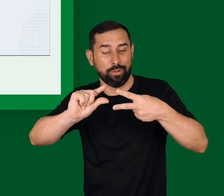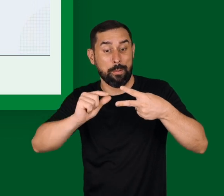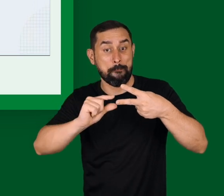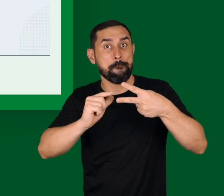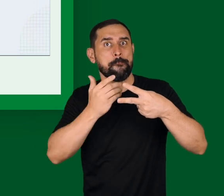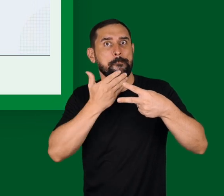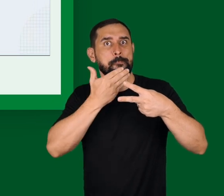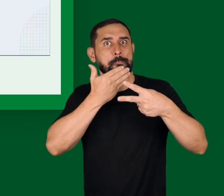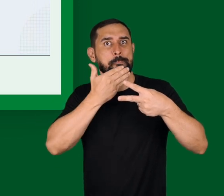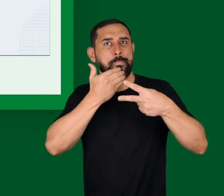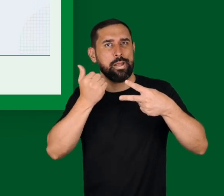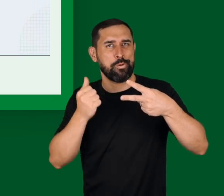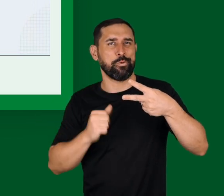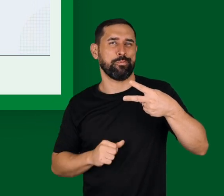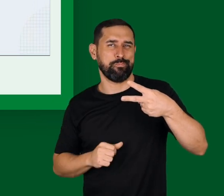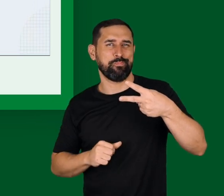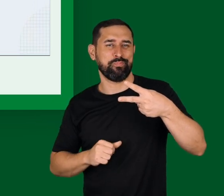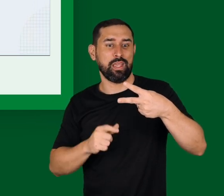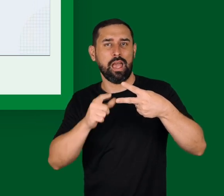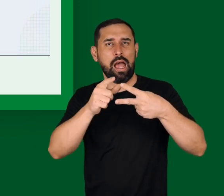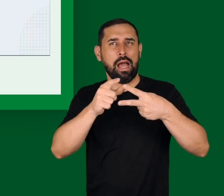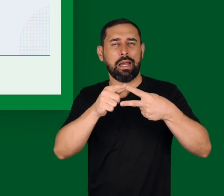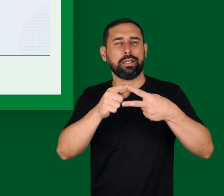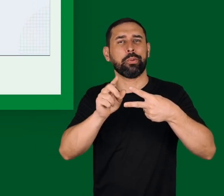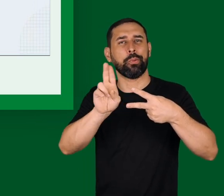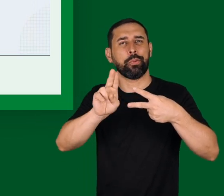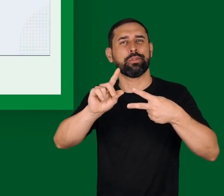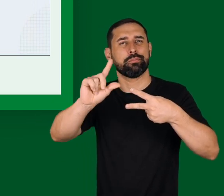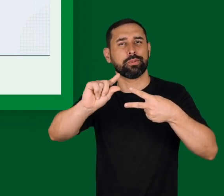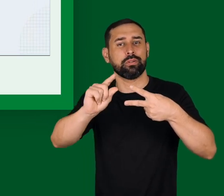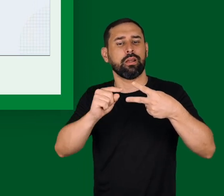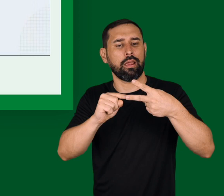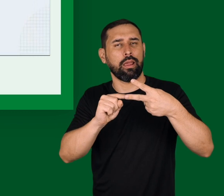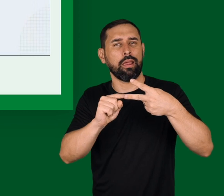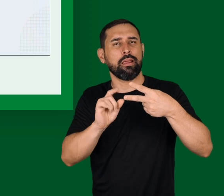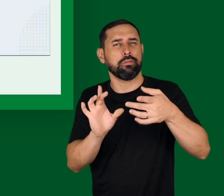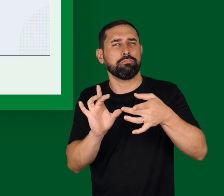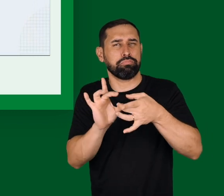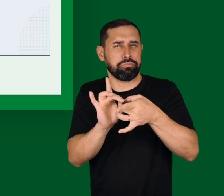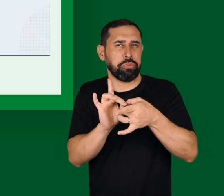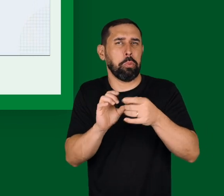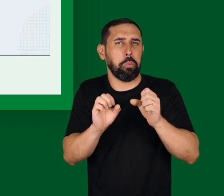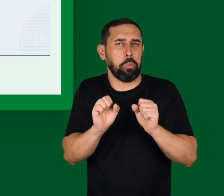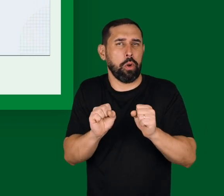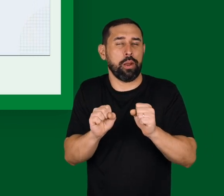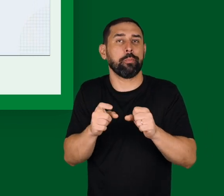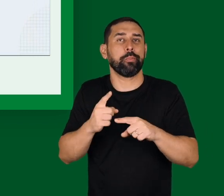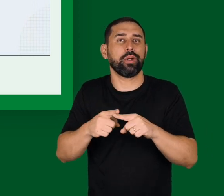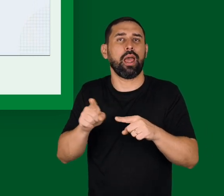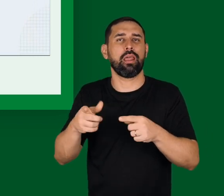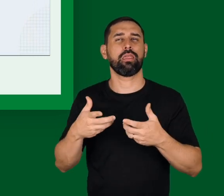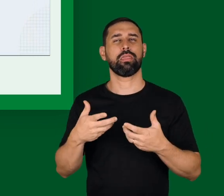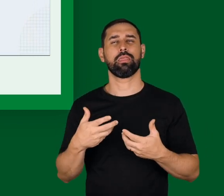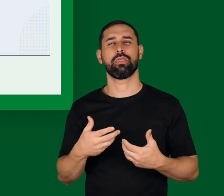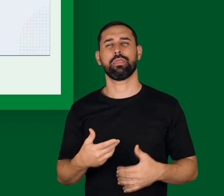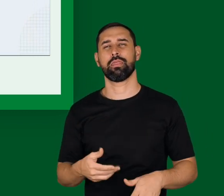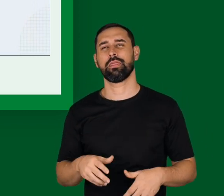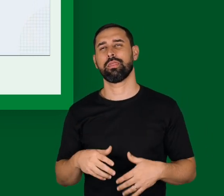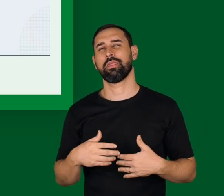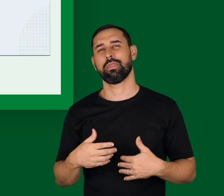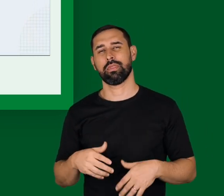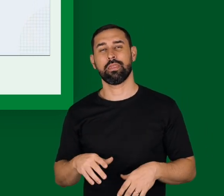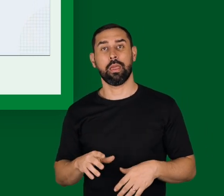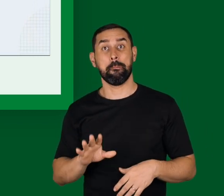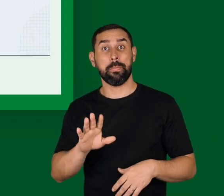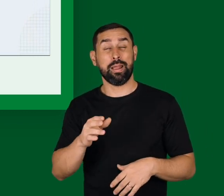física, né, abstinência química mesmo, então a gente tem reduzido o uso do fentanil, dando preferência a usar doses mais